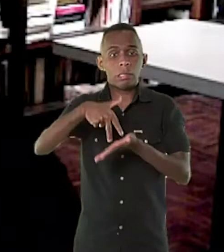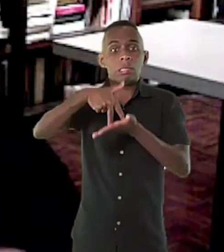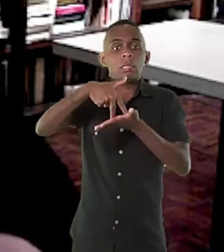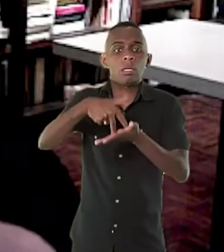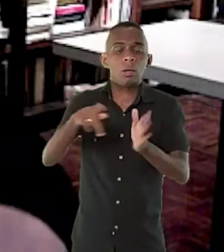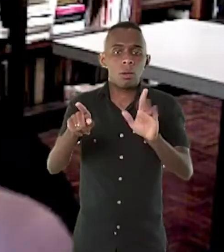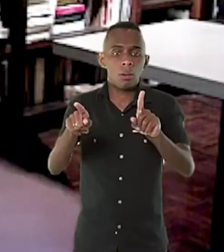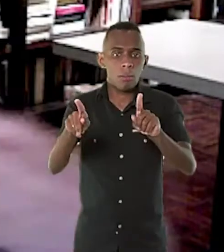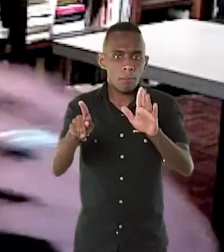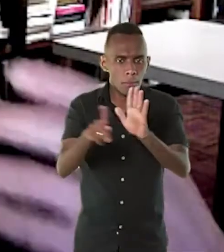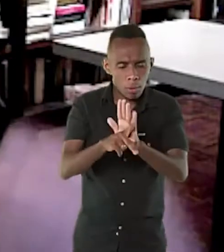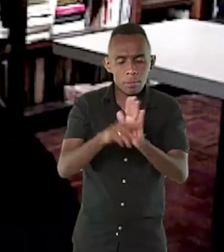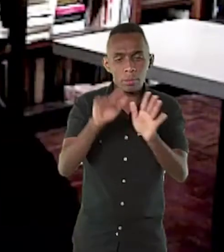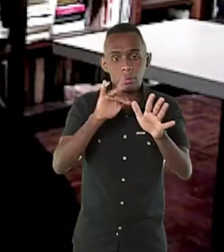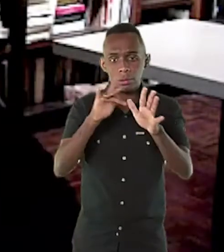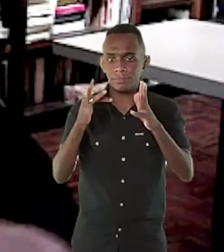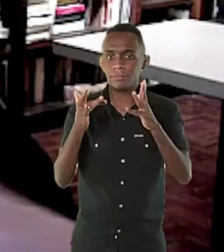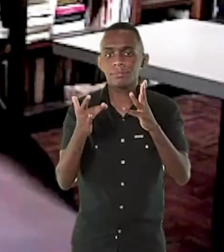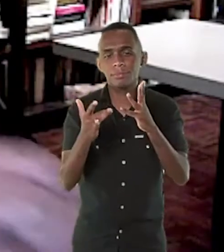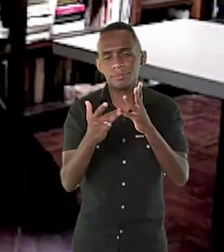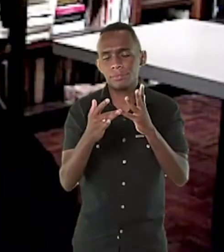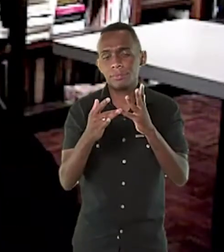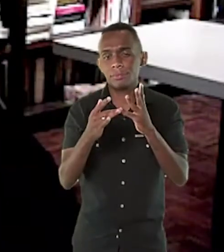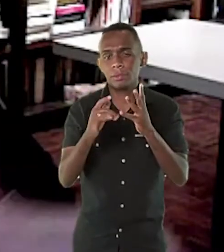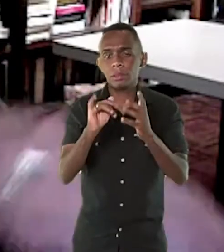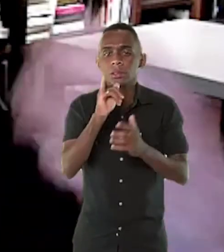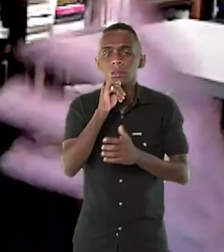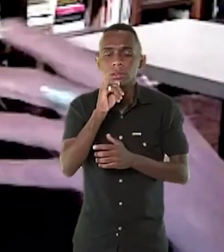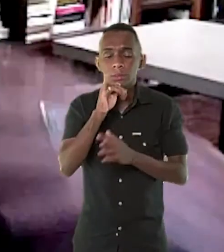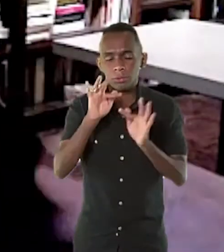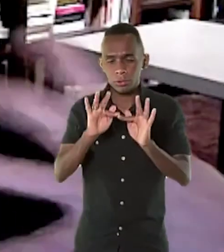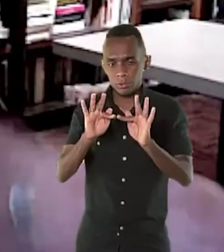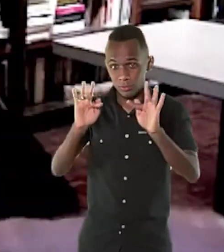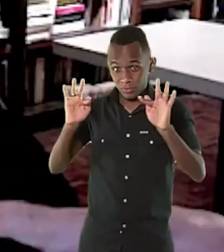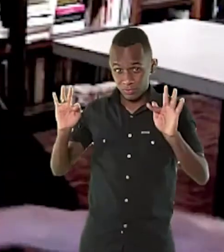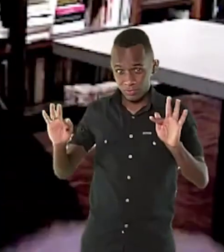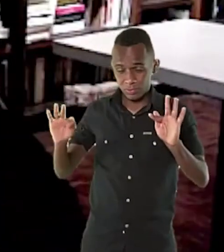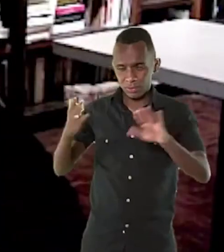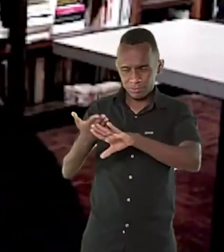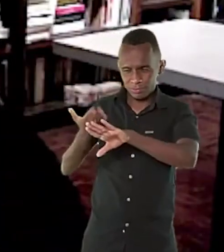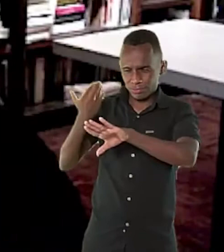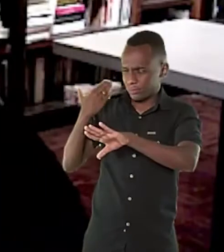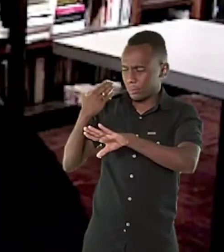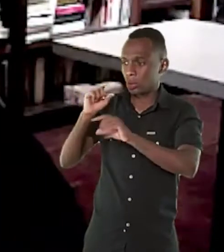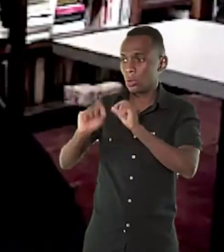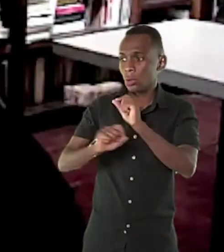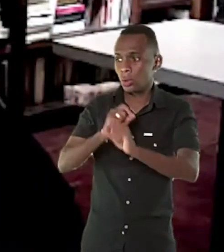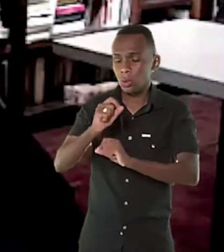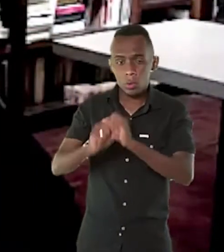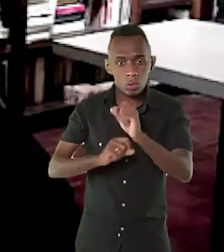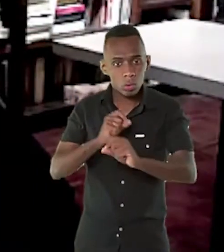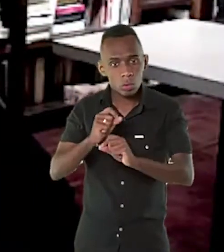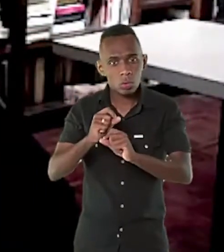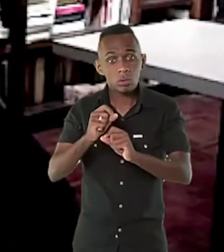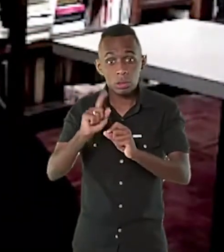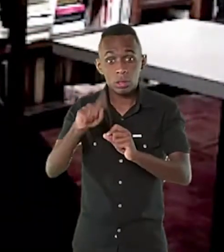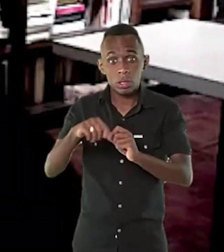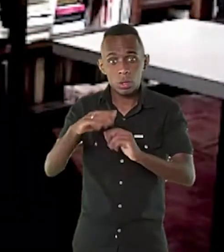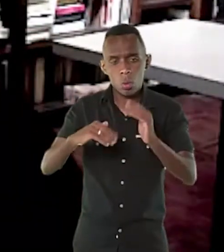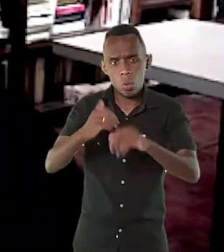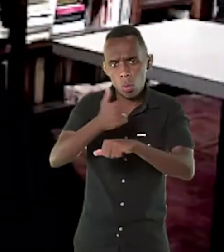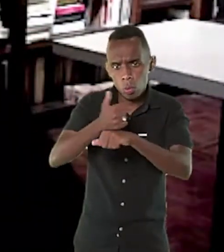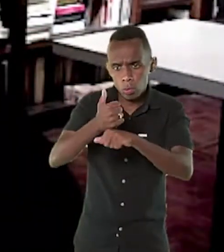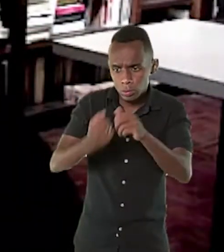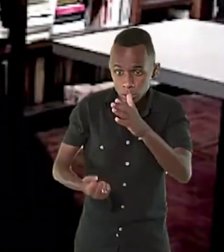né? Infelizmente, aquela frase do Eric Schmidt, de muitos anos atrás, que é um dos criadores do